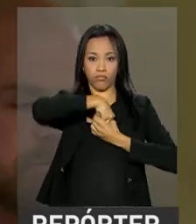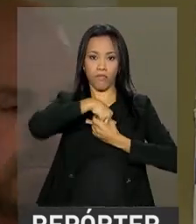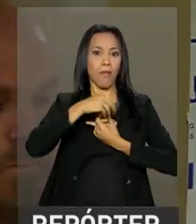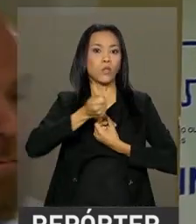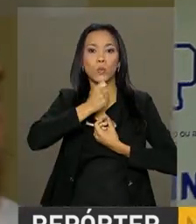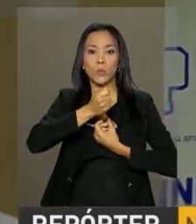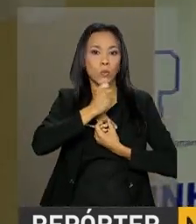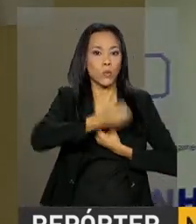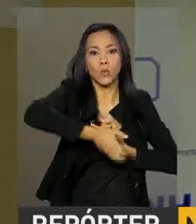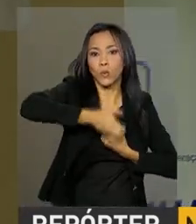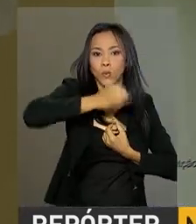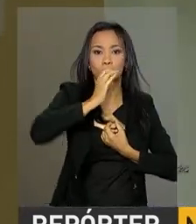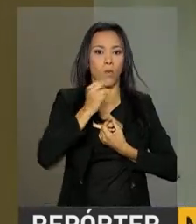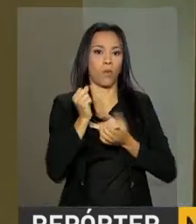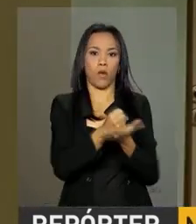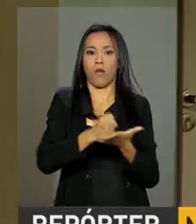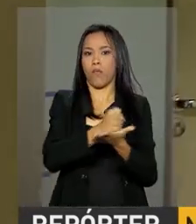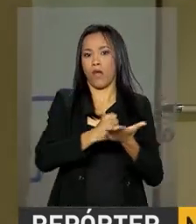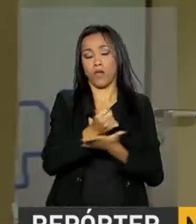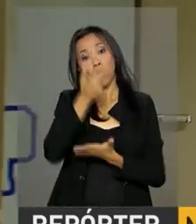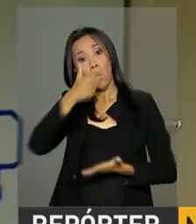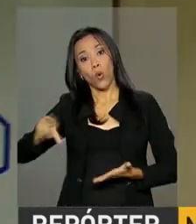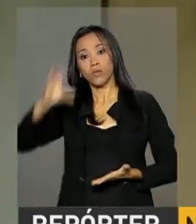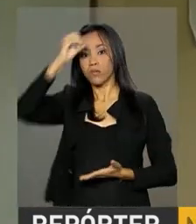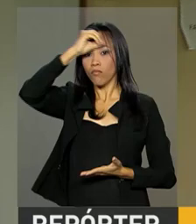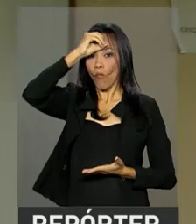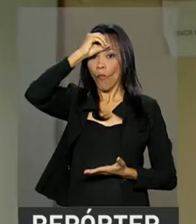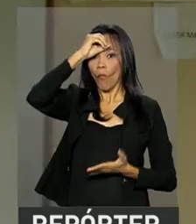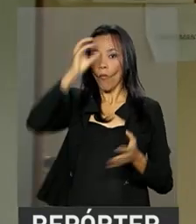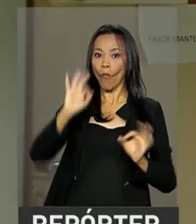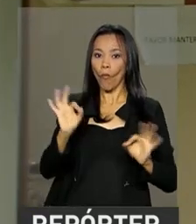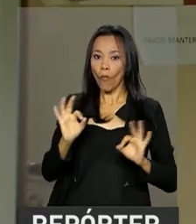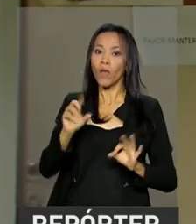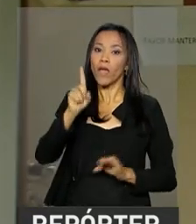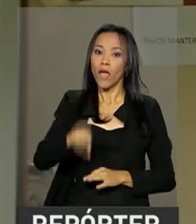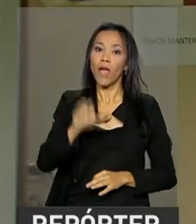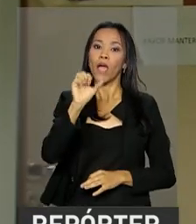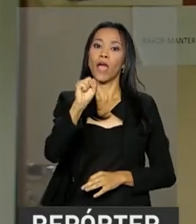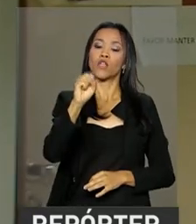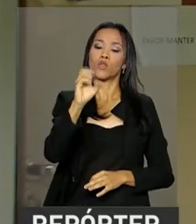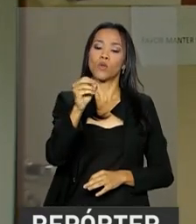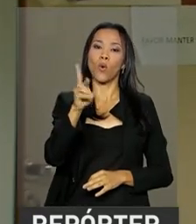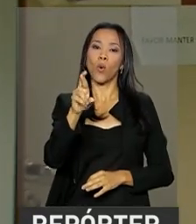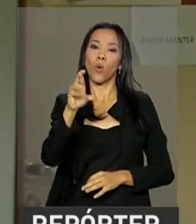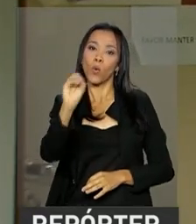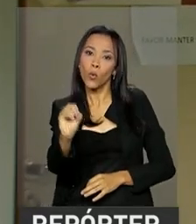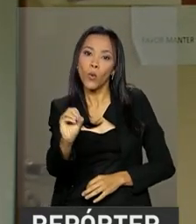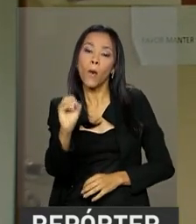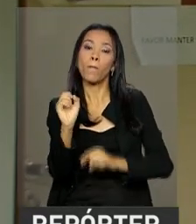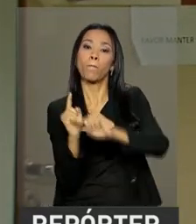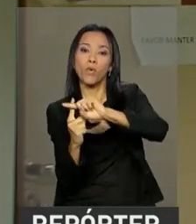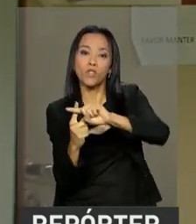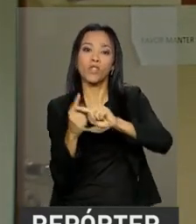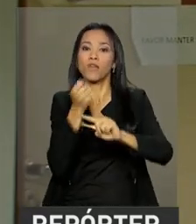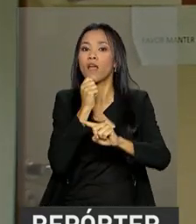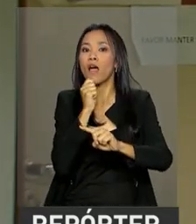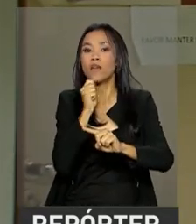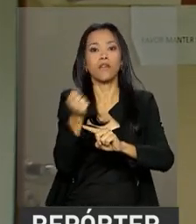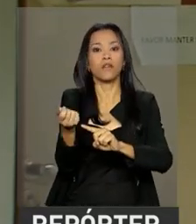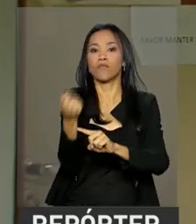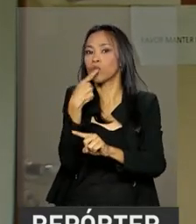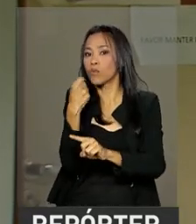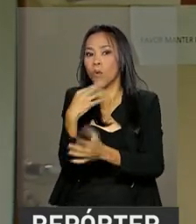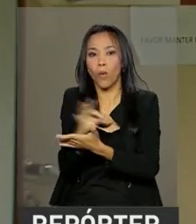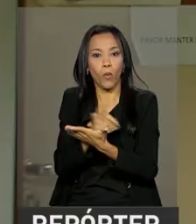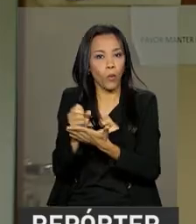112.000 desconhecem que são soropositivos. São essas pessoas que ainda não recebem medicamentos que preocupam